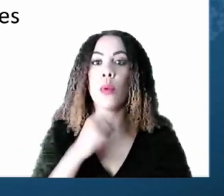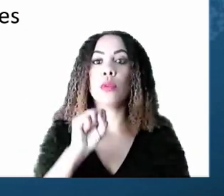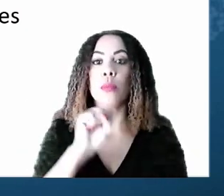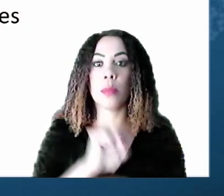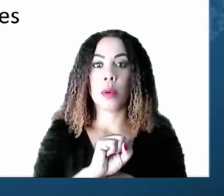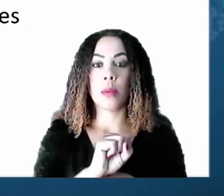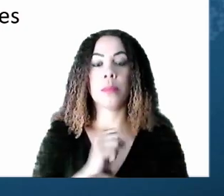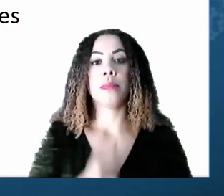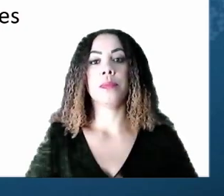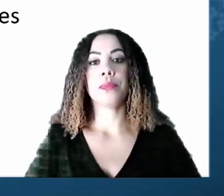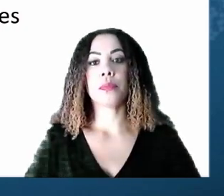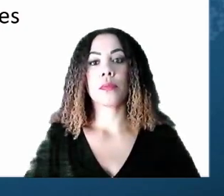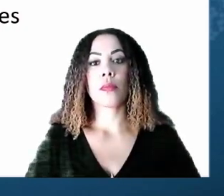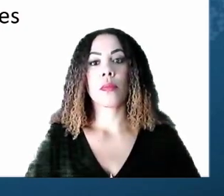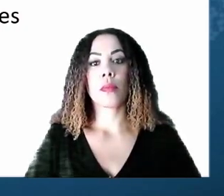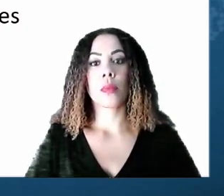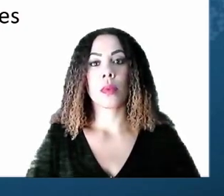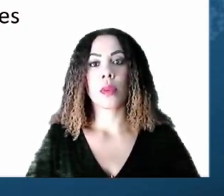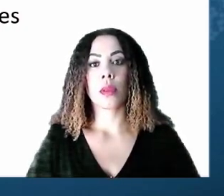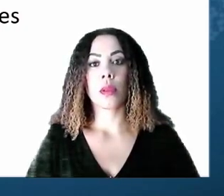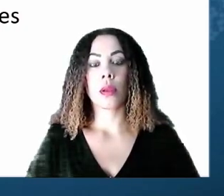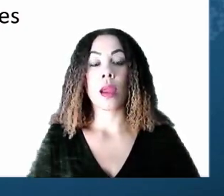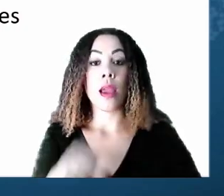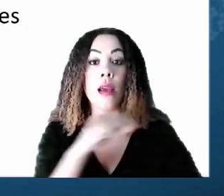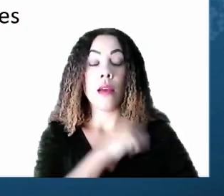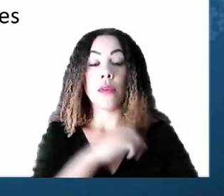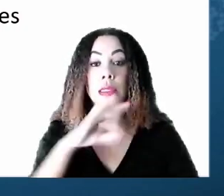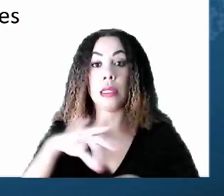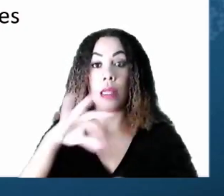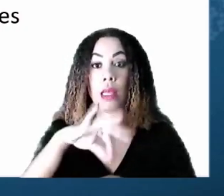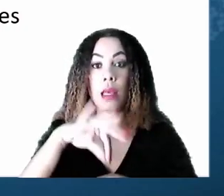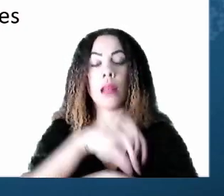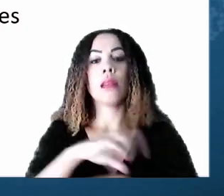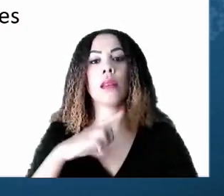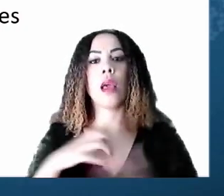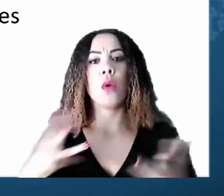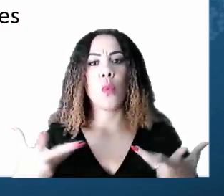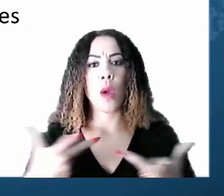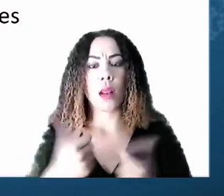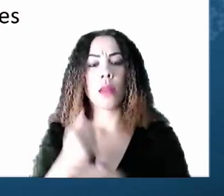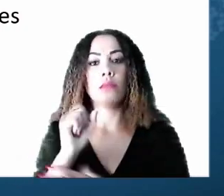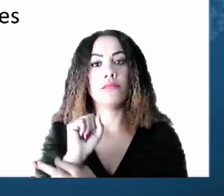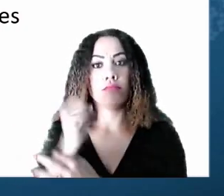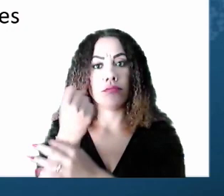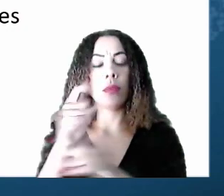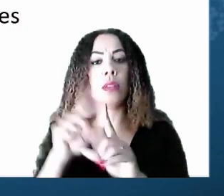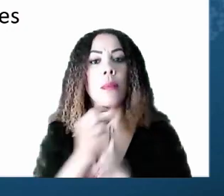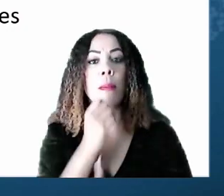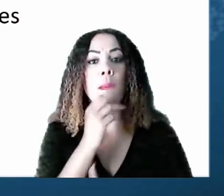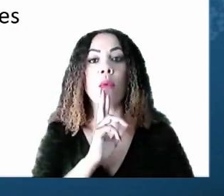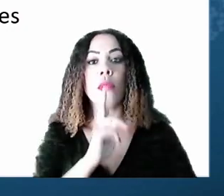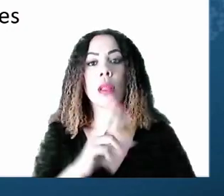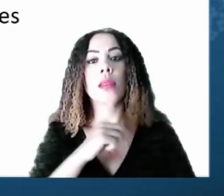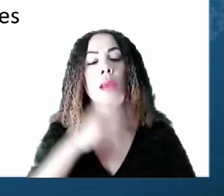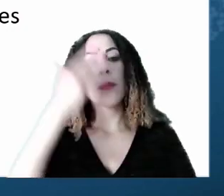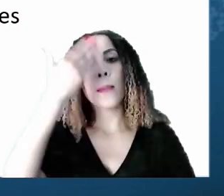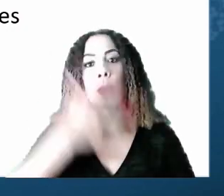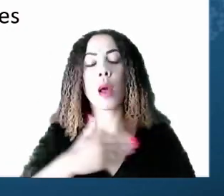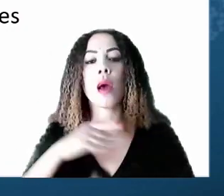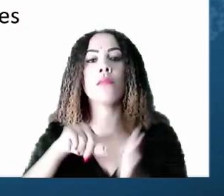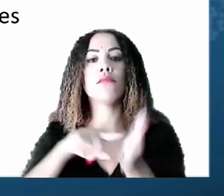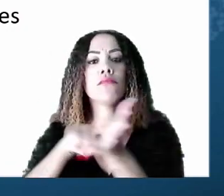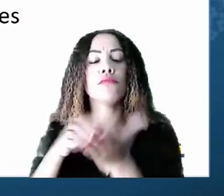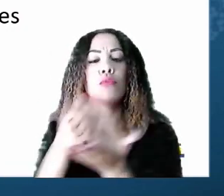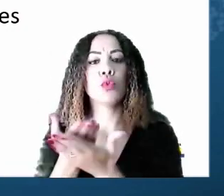A vacina dengue atenuada, ela tem qualidade, segurança e eficácia e foram amplamente comprovadas em estudos clínicos, mas é importante a